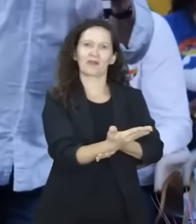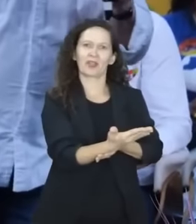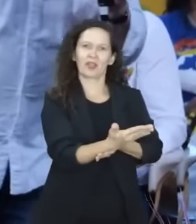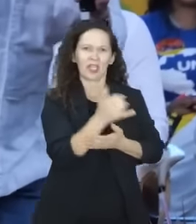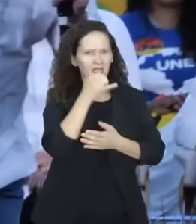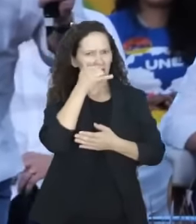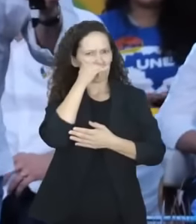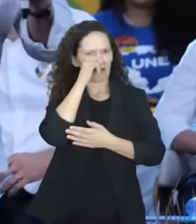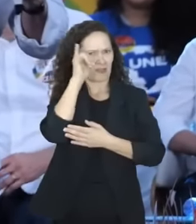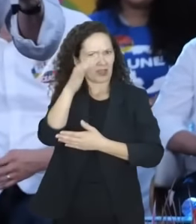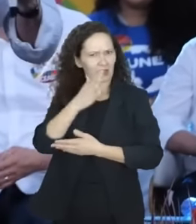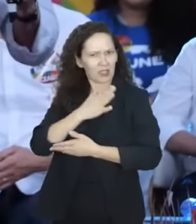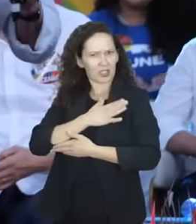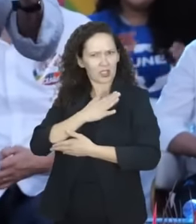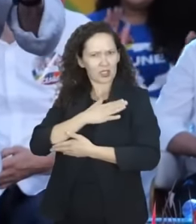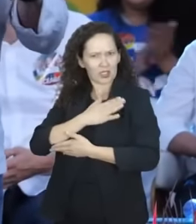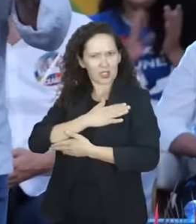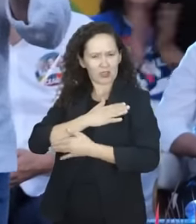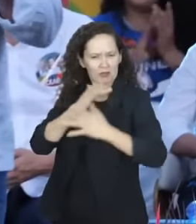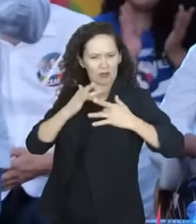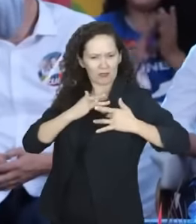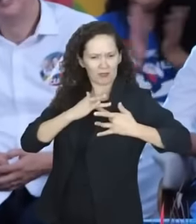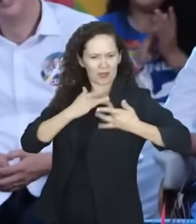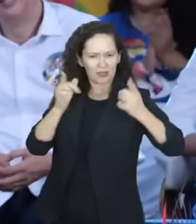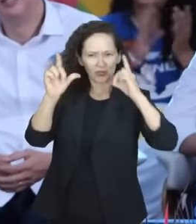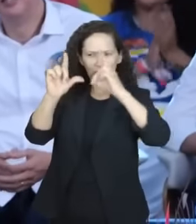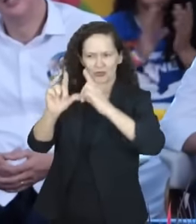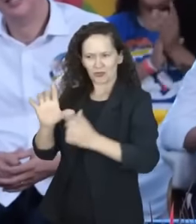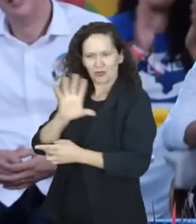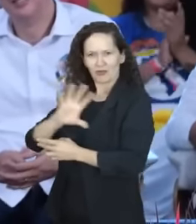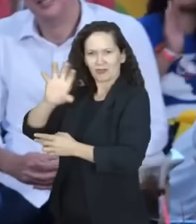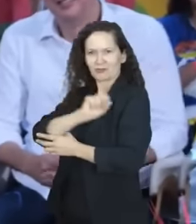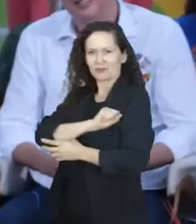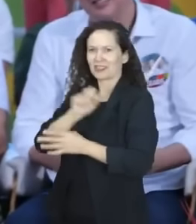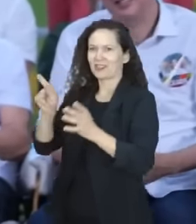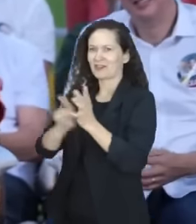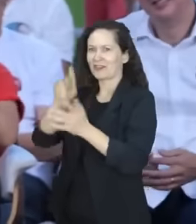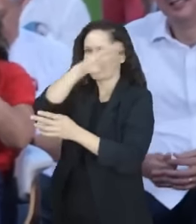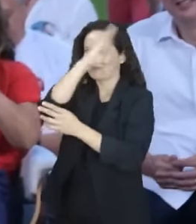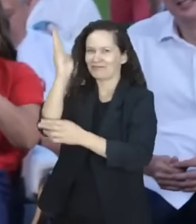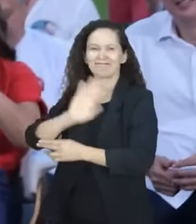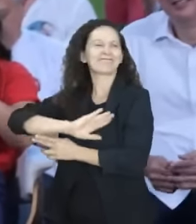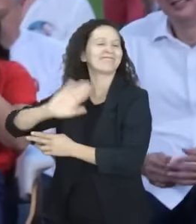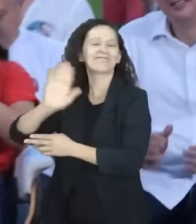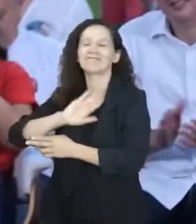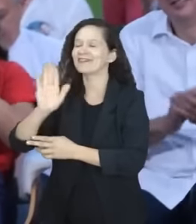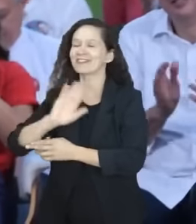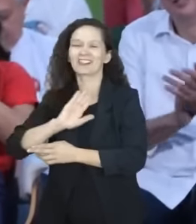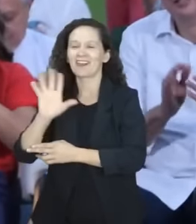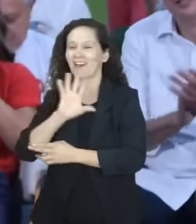minha paixão e o amor que eu tenho pelo Brasil e pelo povo brasileiro.